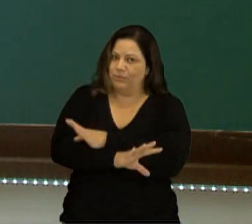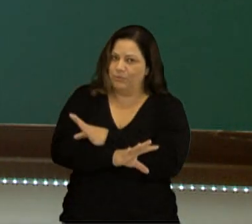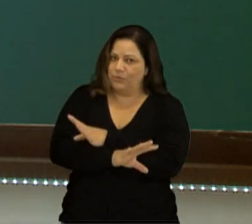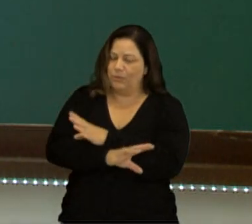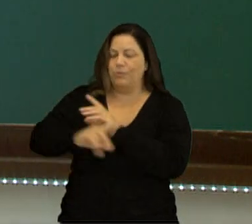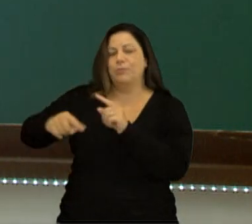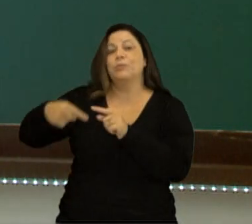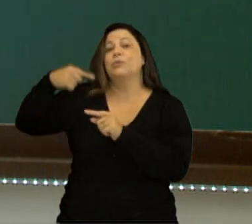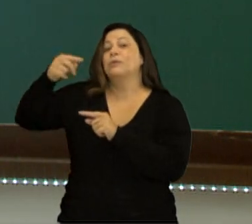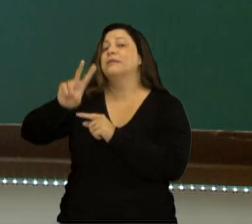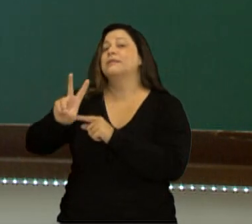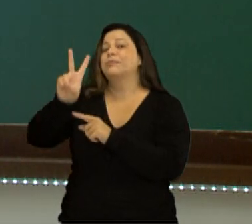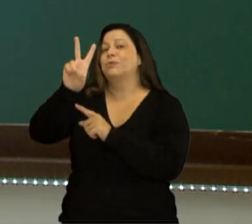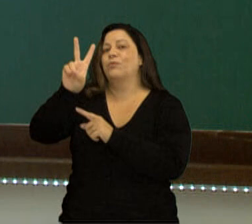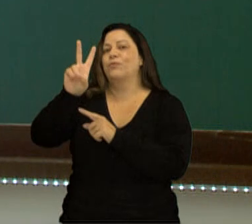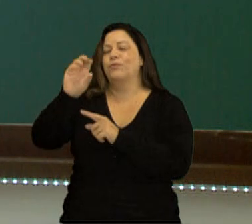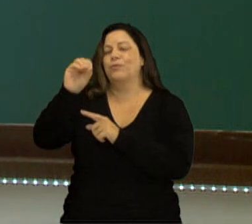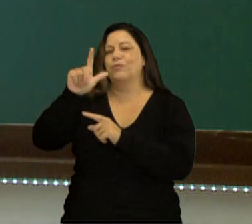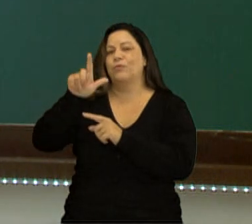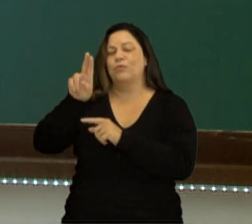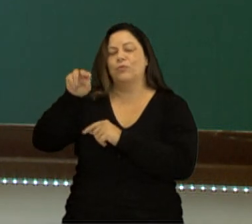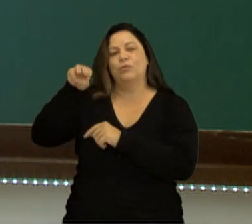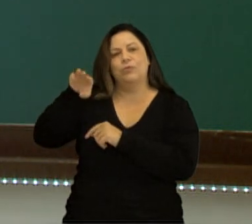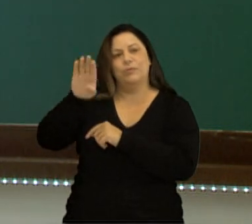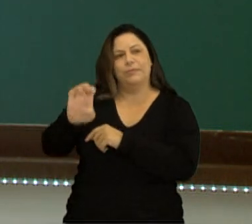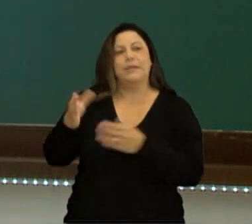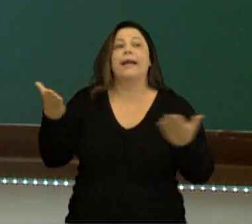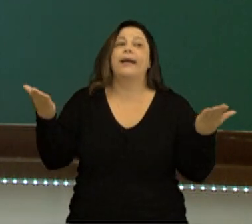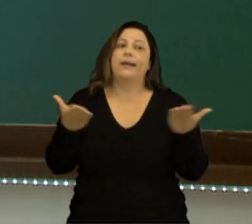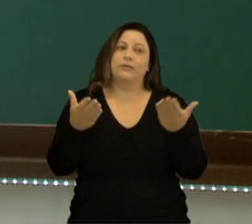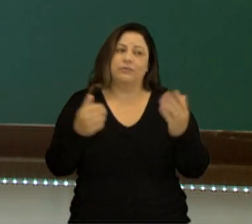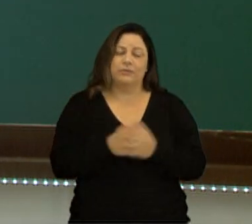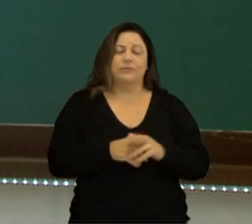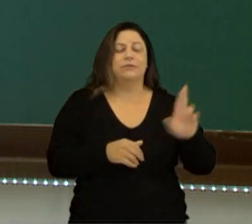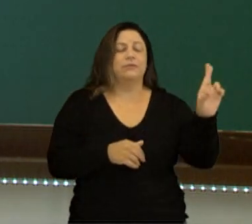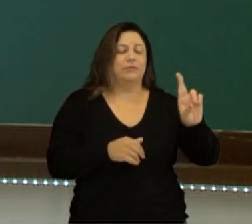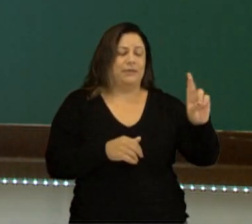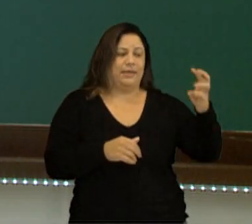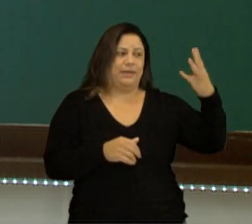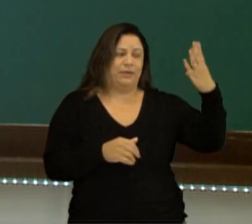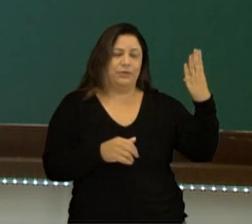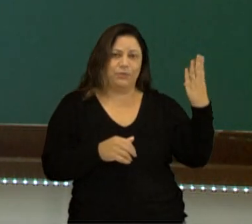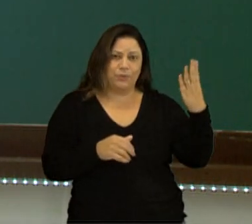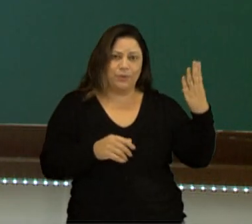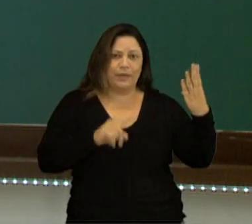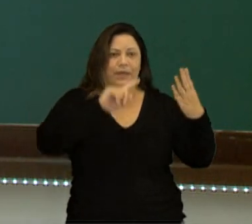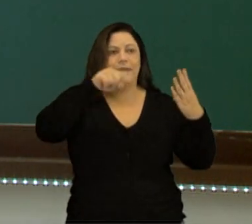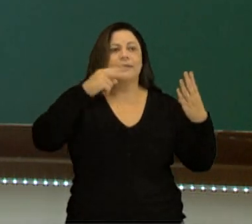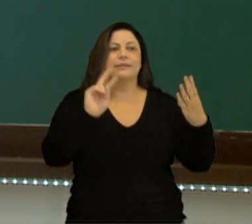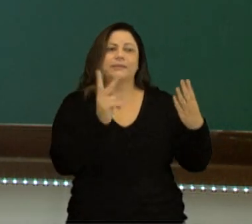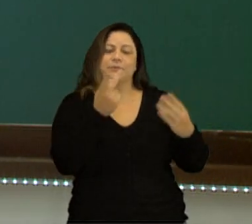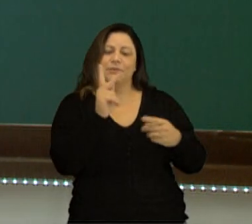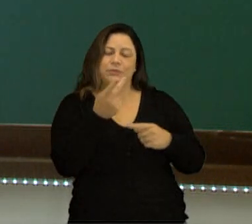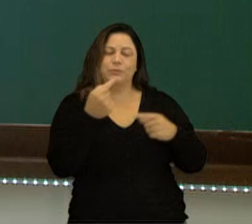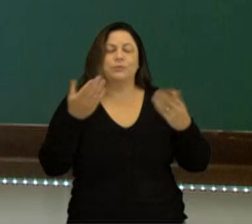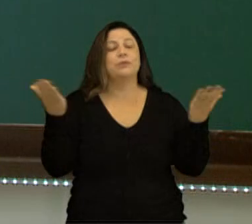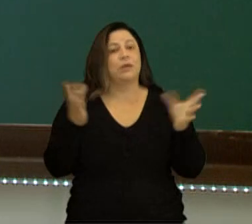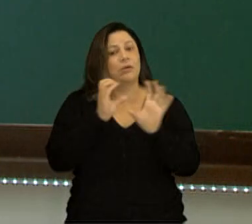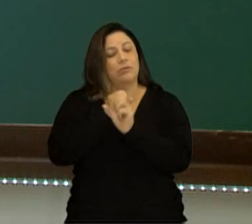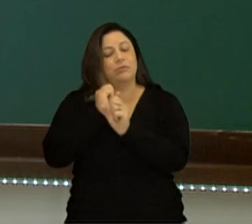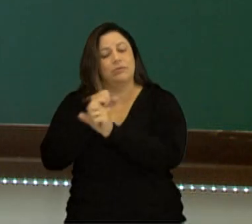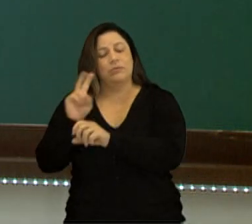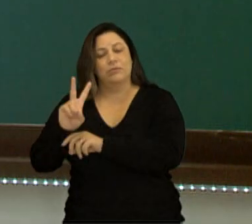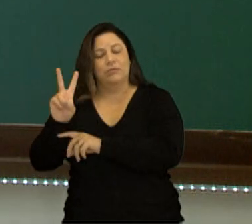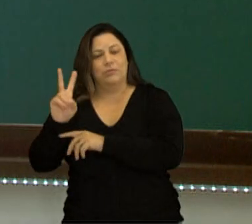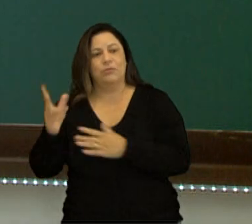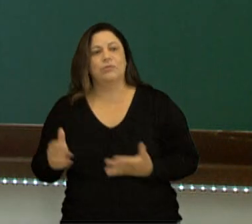final era saber o volume. Agora a gente tem o raio, que vale 4, e temos a altura. Agora a gente pode calcular o volume. Então, o raio